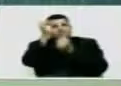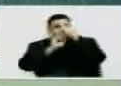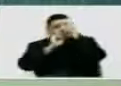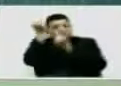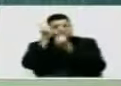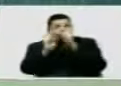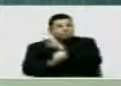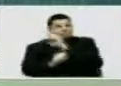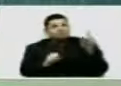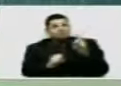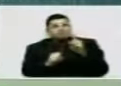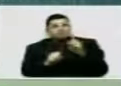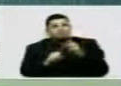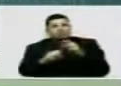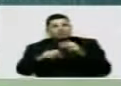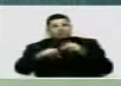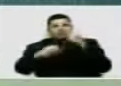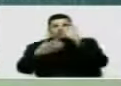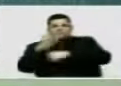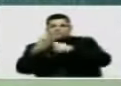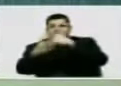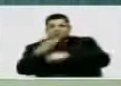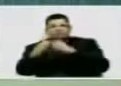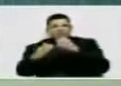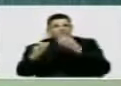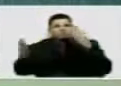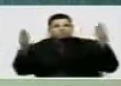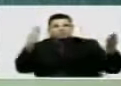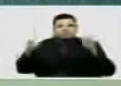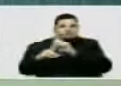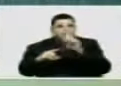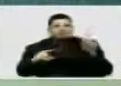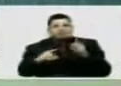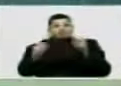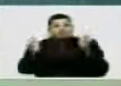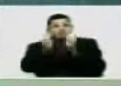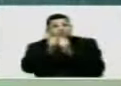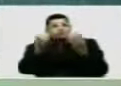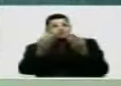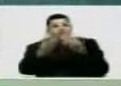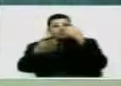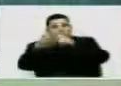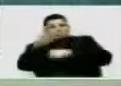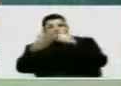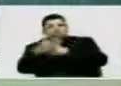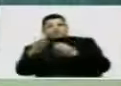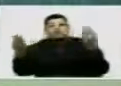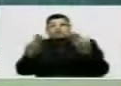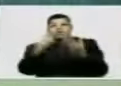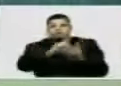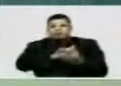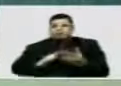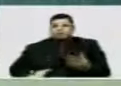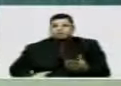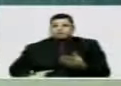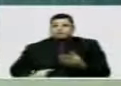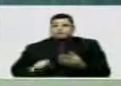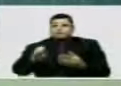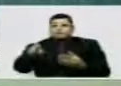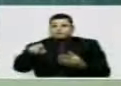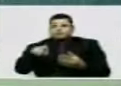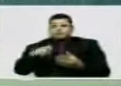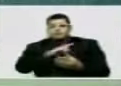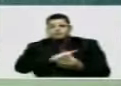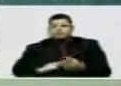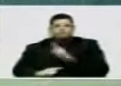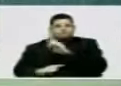Manaus não é uma luta da situação ou da oposição. Não é uma luta do atual governador, de